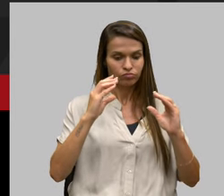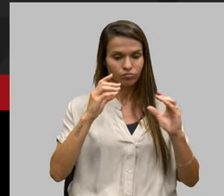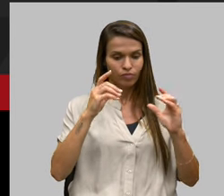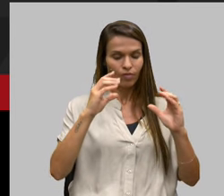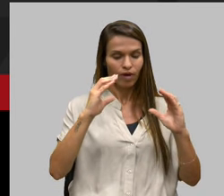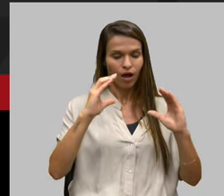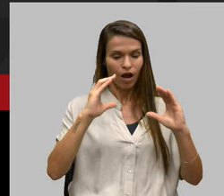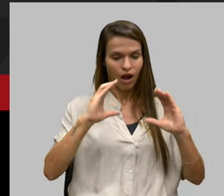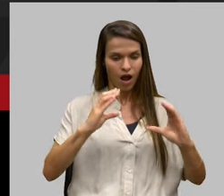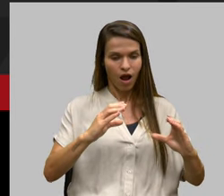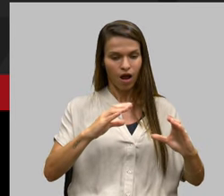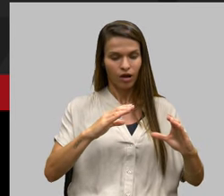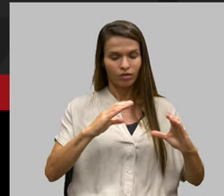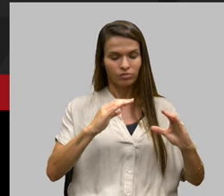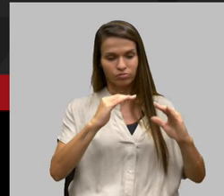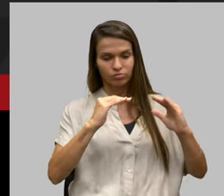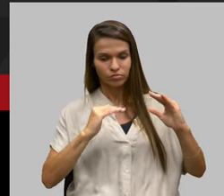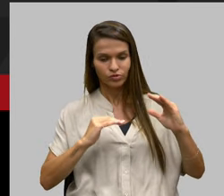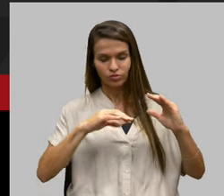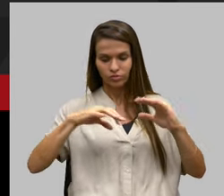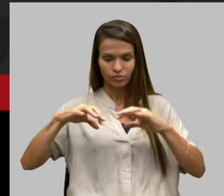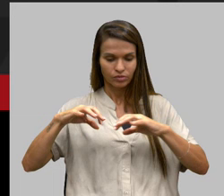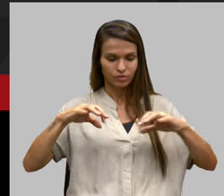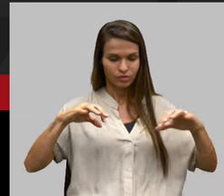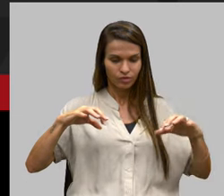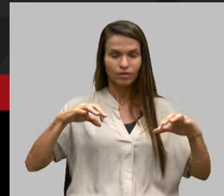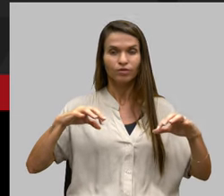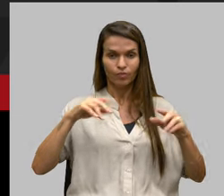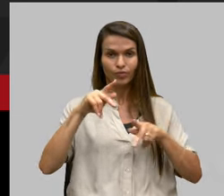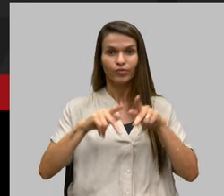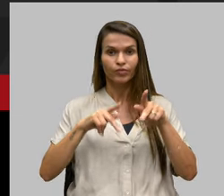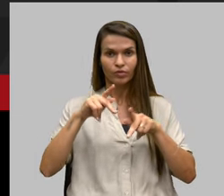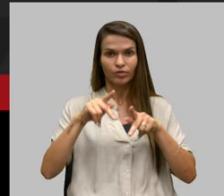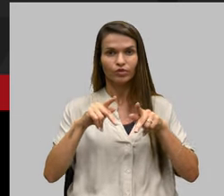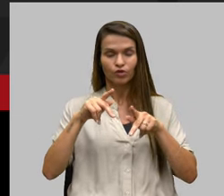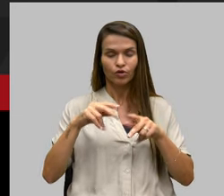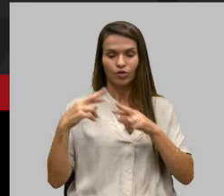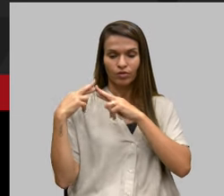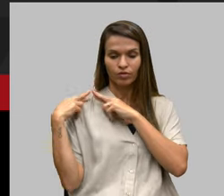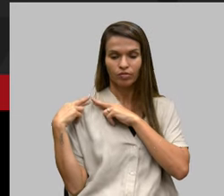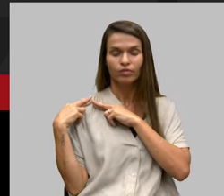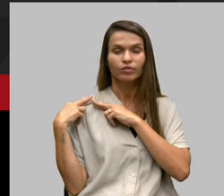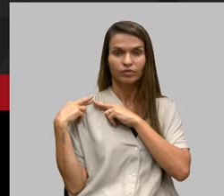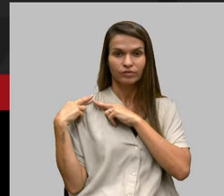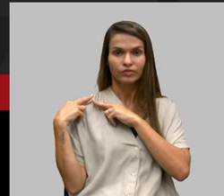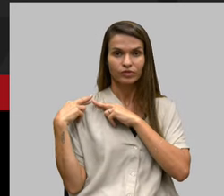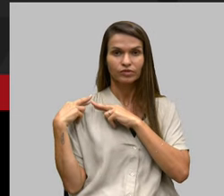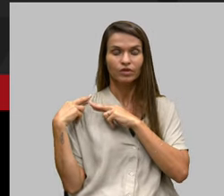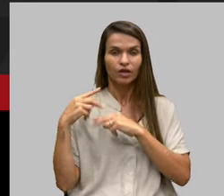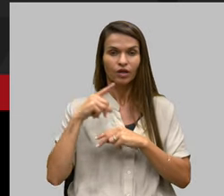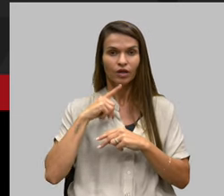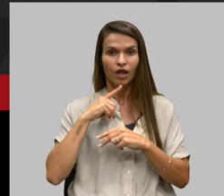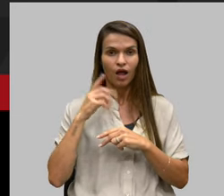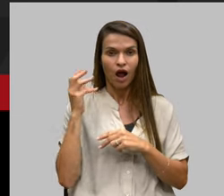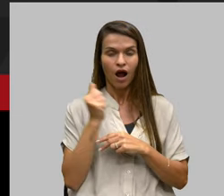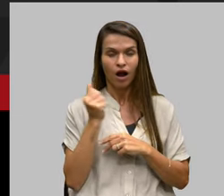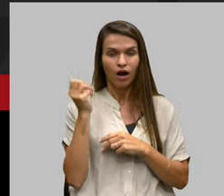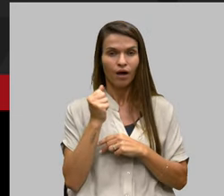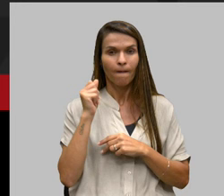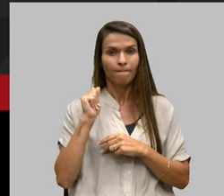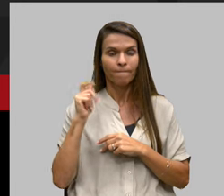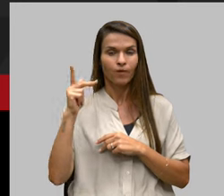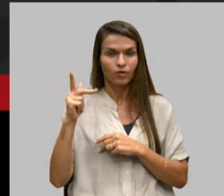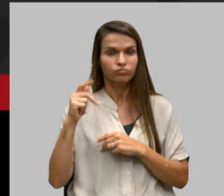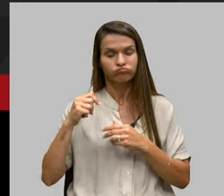e segregar em duas populações de forma que o ente federativo se responsabiliza pelas aposentadorias e pensões de longo prazo